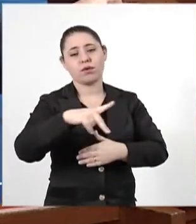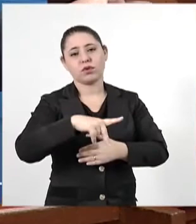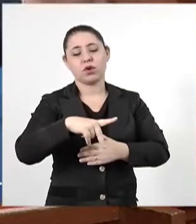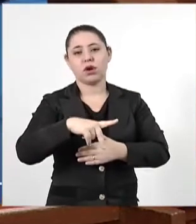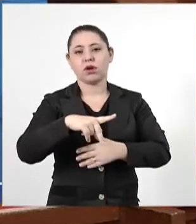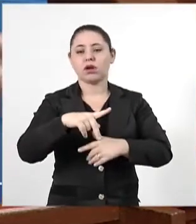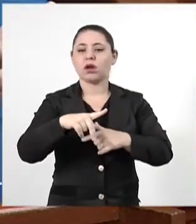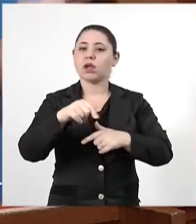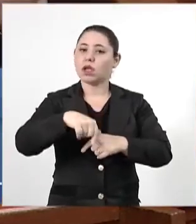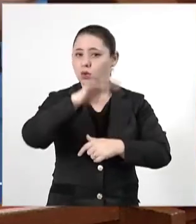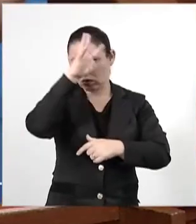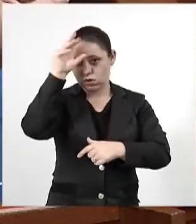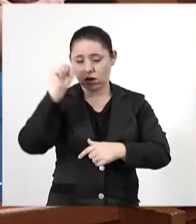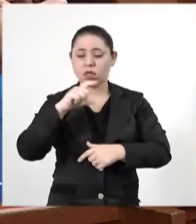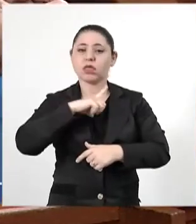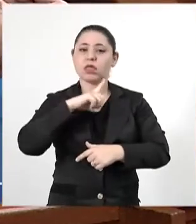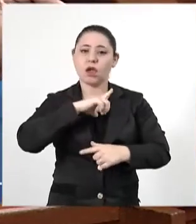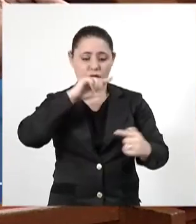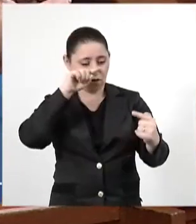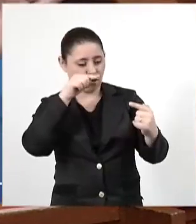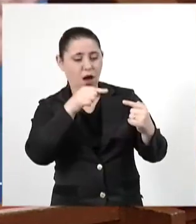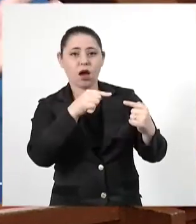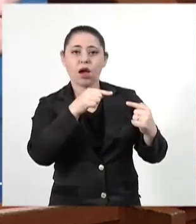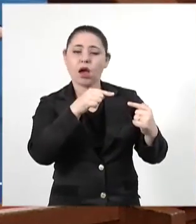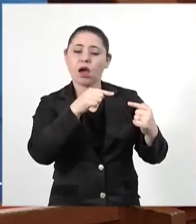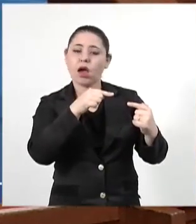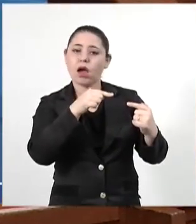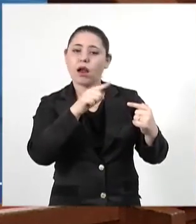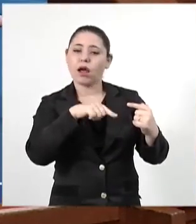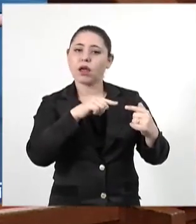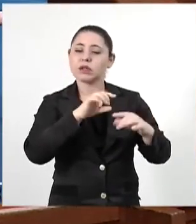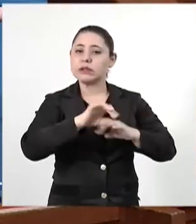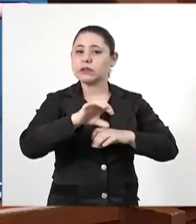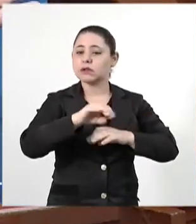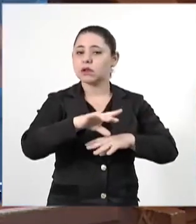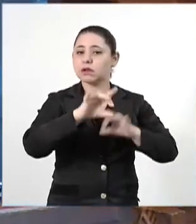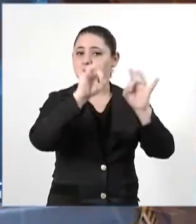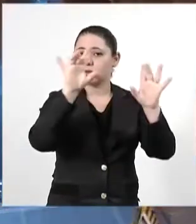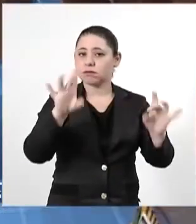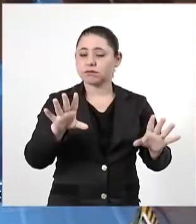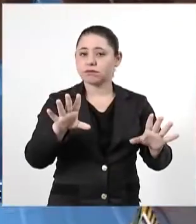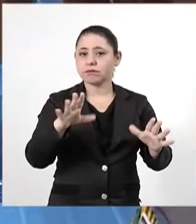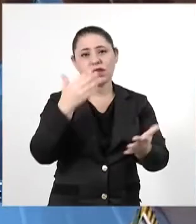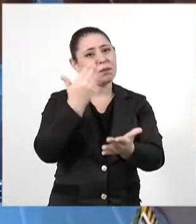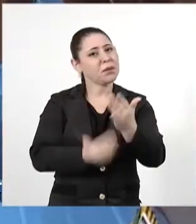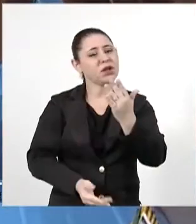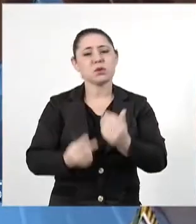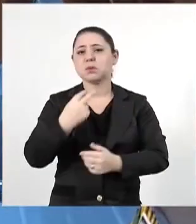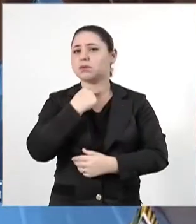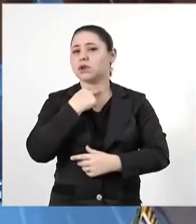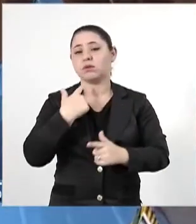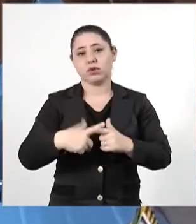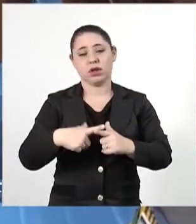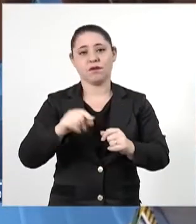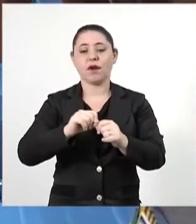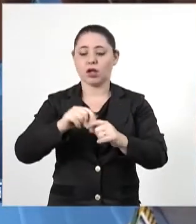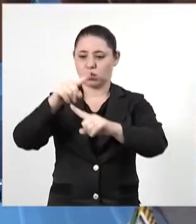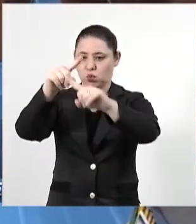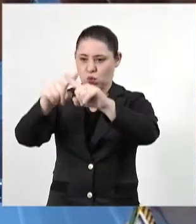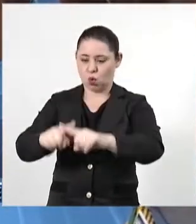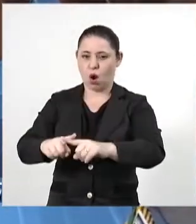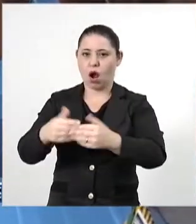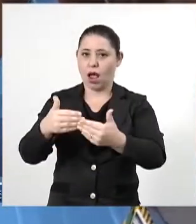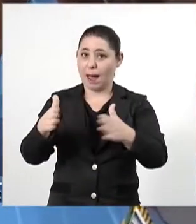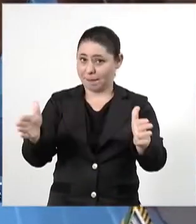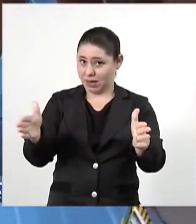um trabalho extraordinário voltado para essa área, e nós não podemos perder isso, porque se você realiza um concurso